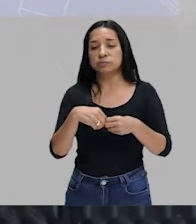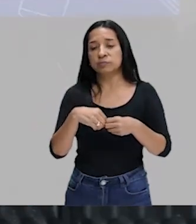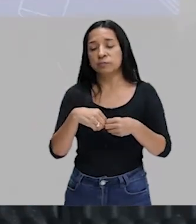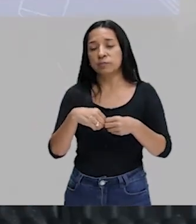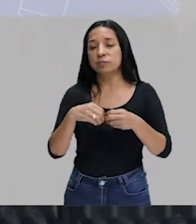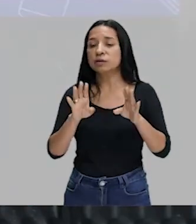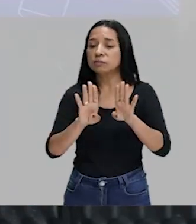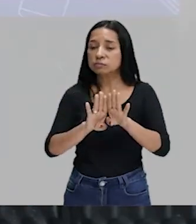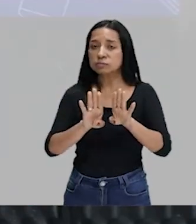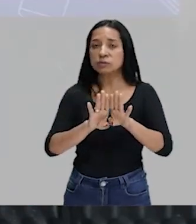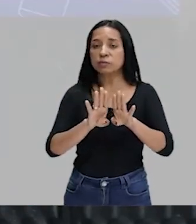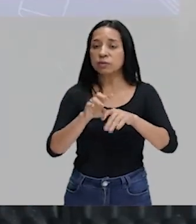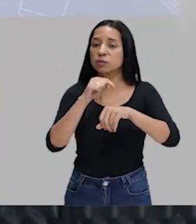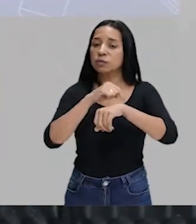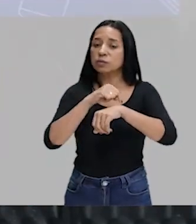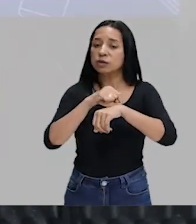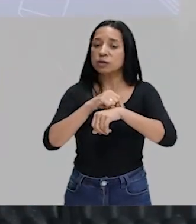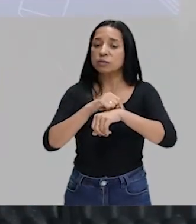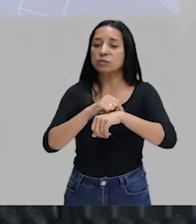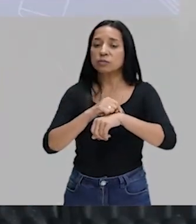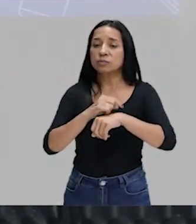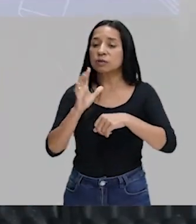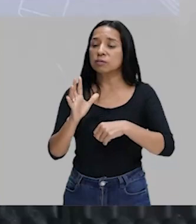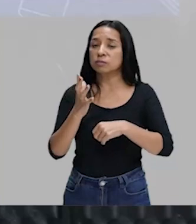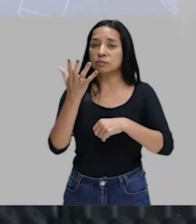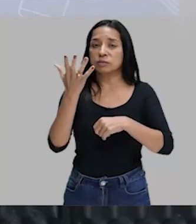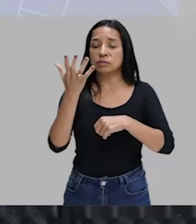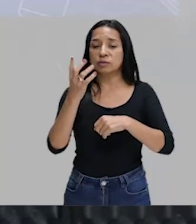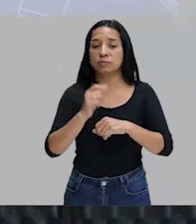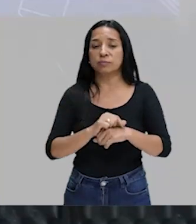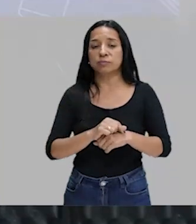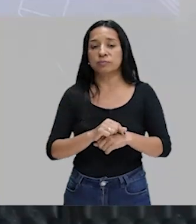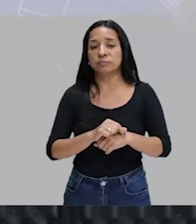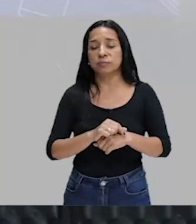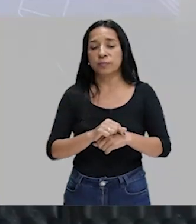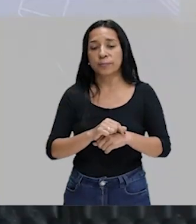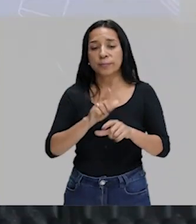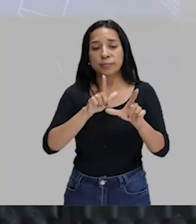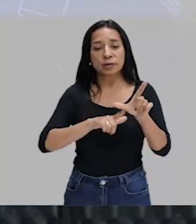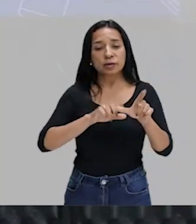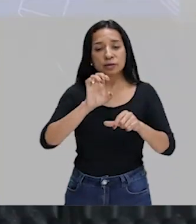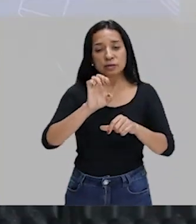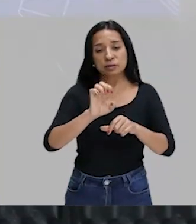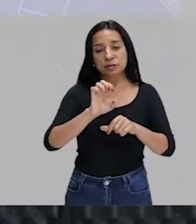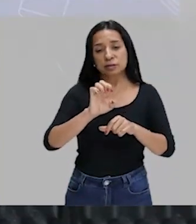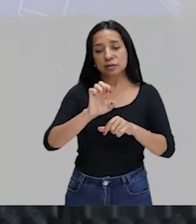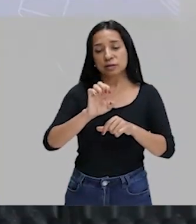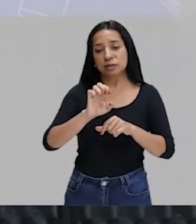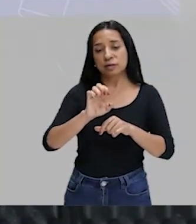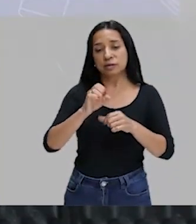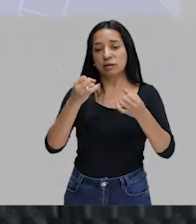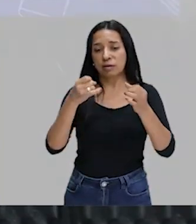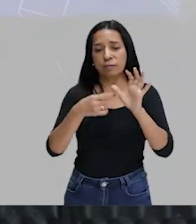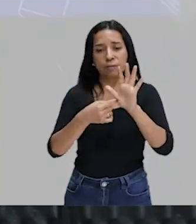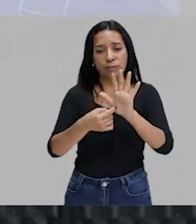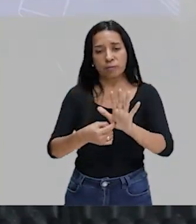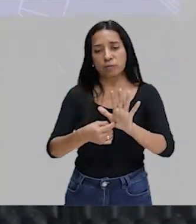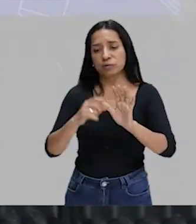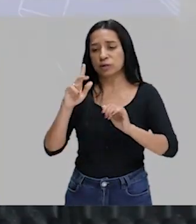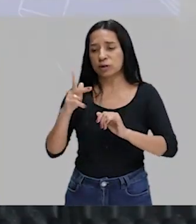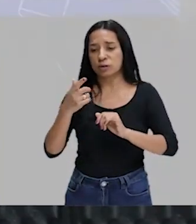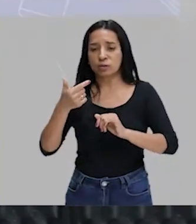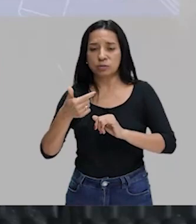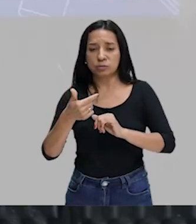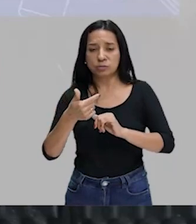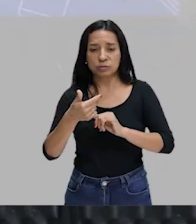estelar, e o tempo para que isso aconteça, certo? Na letra A ele fala de carbono, né? Carbono, gravidade e tempo. Gravidade e tempo sim, mas carbono